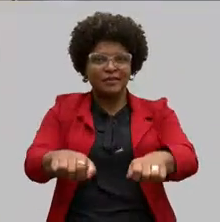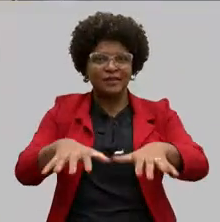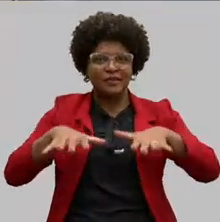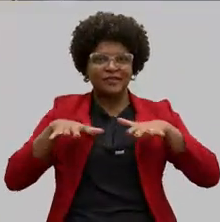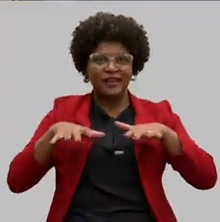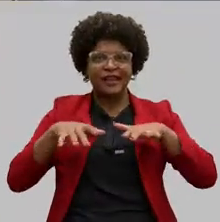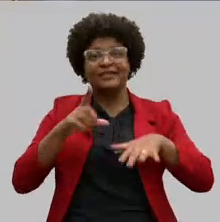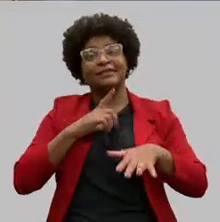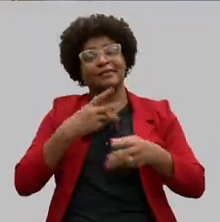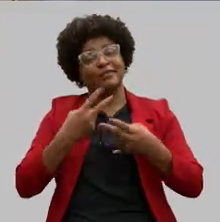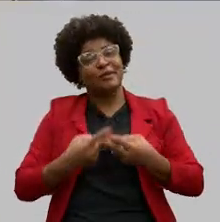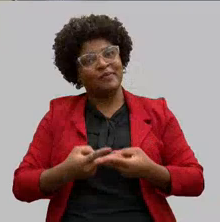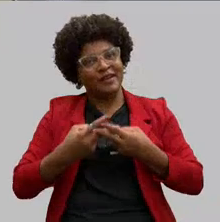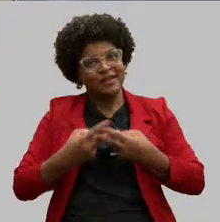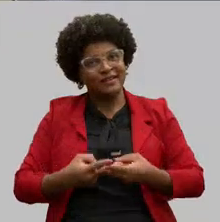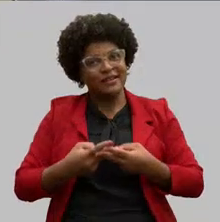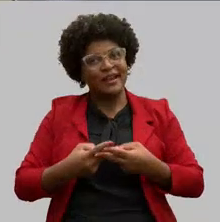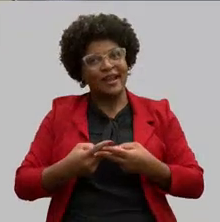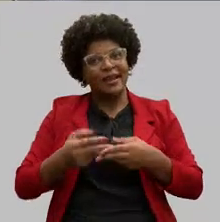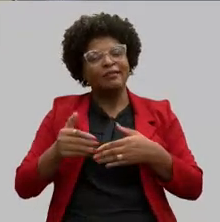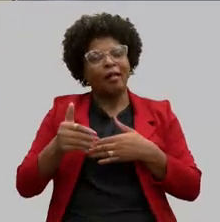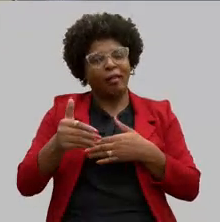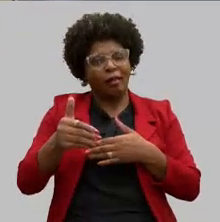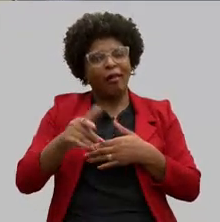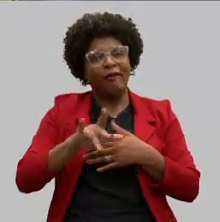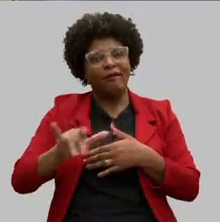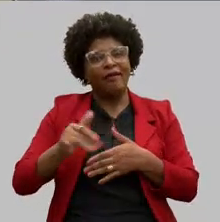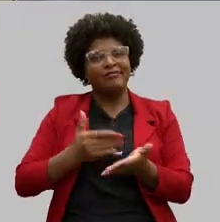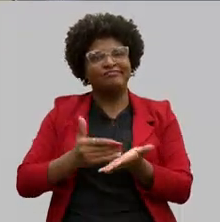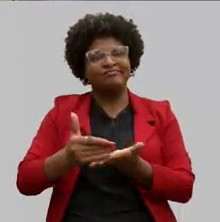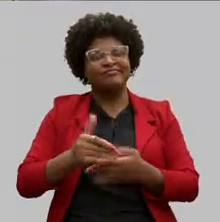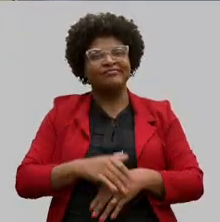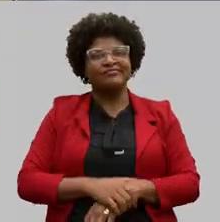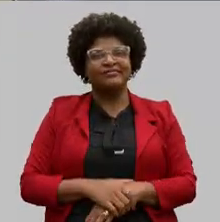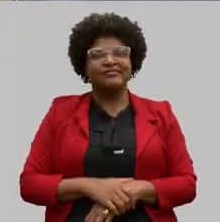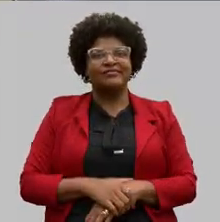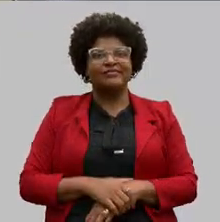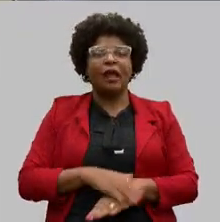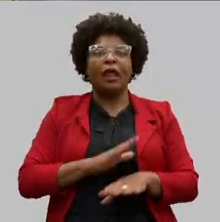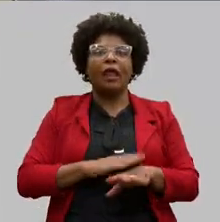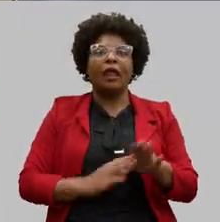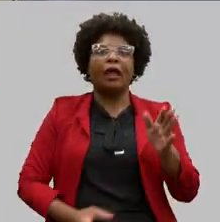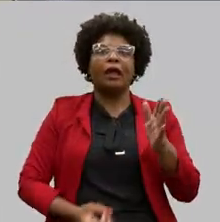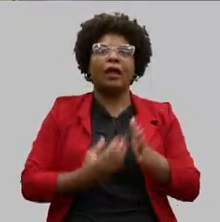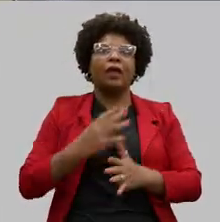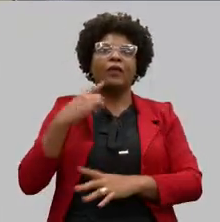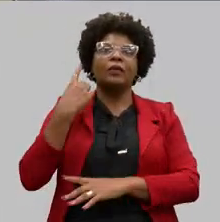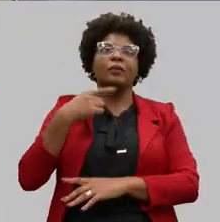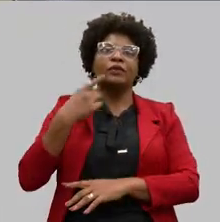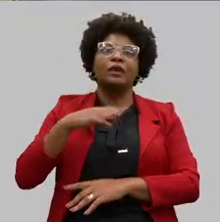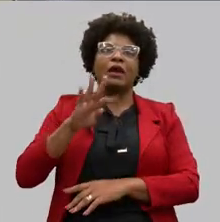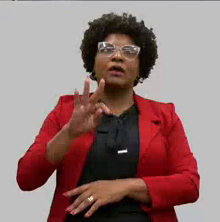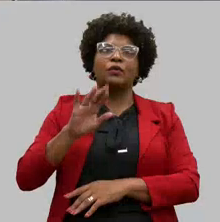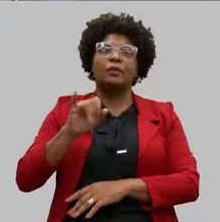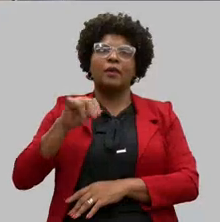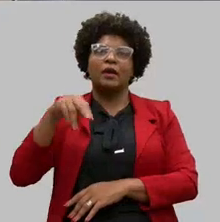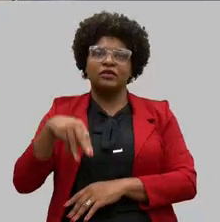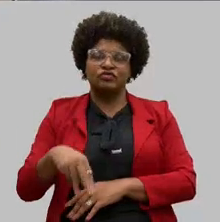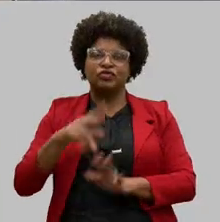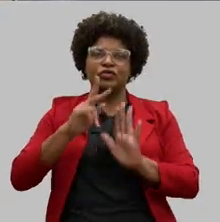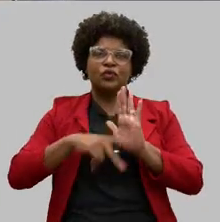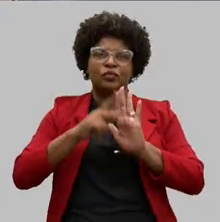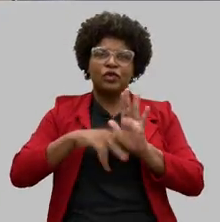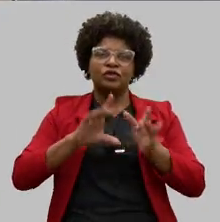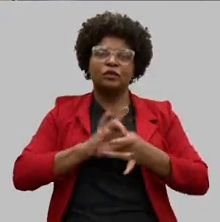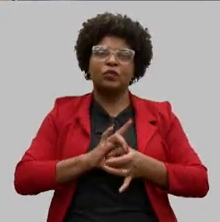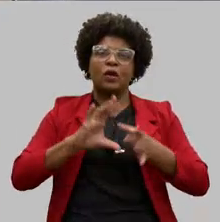paciência né Daqui a pouco começa de autoria do deputado Betinho Pinto coelho projeto em epígrafe autoriza o poder